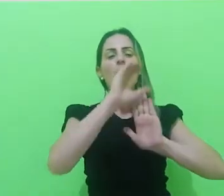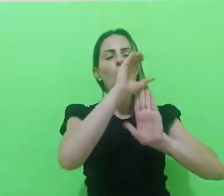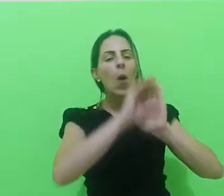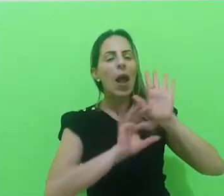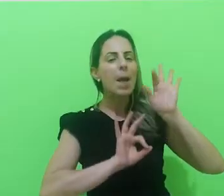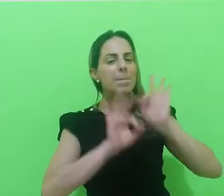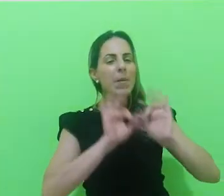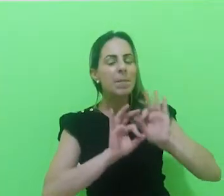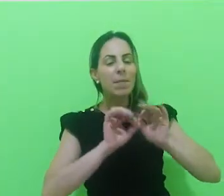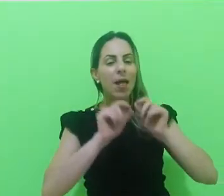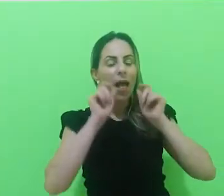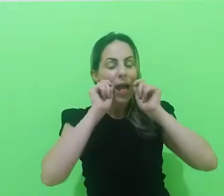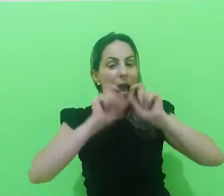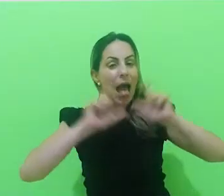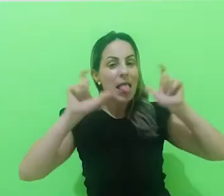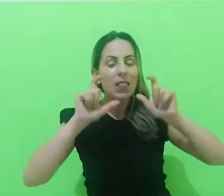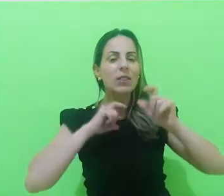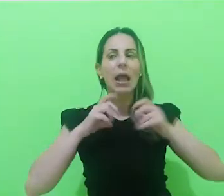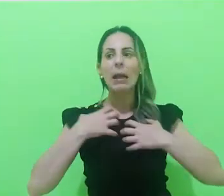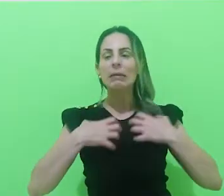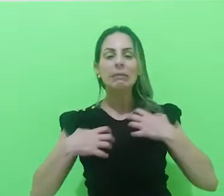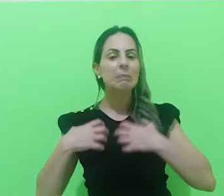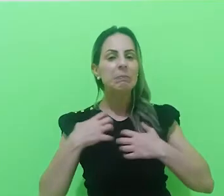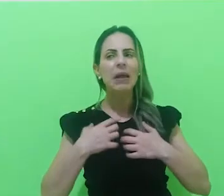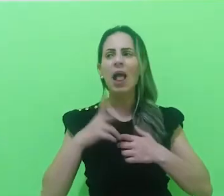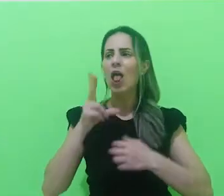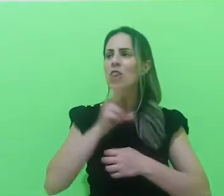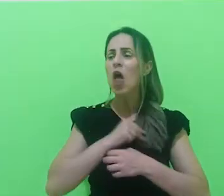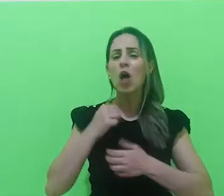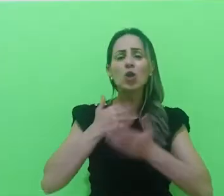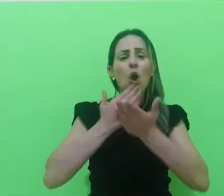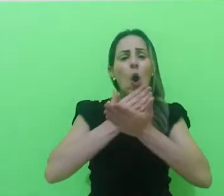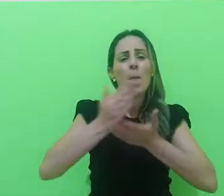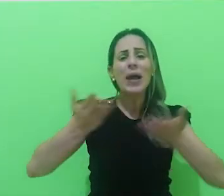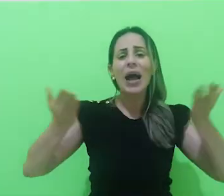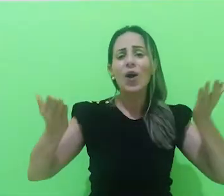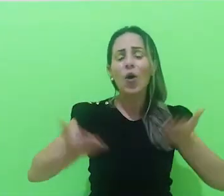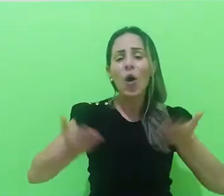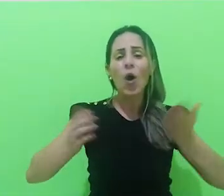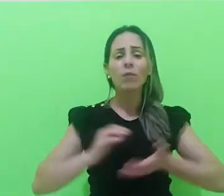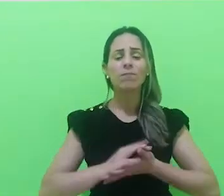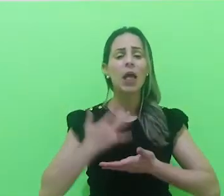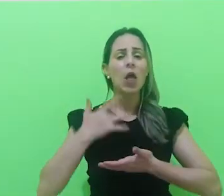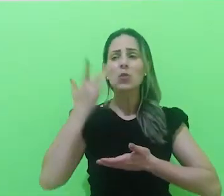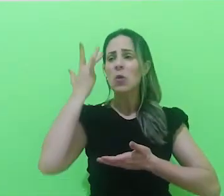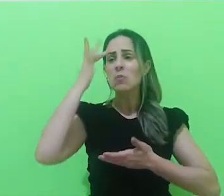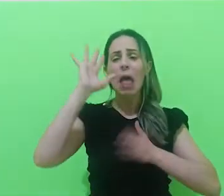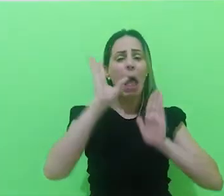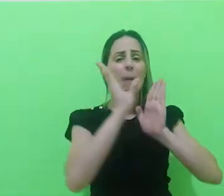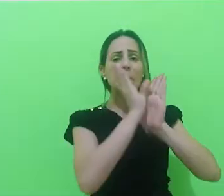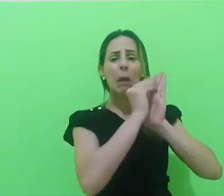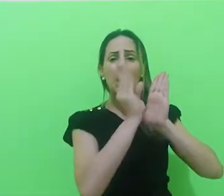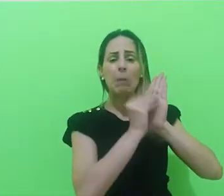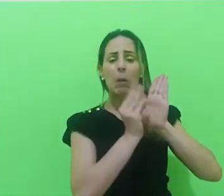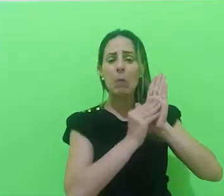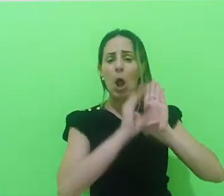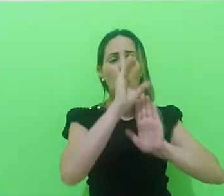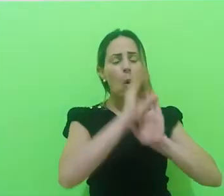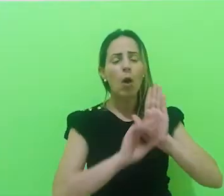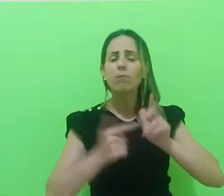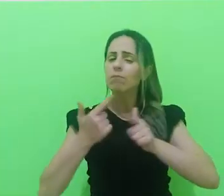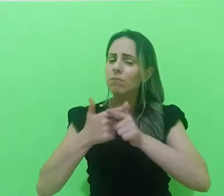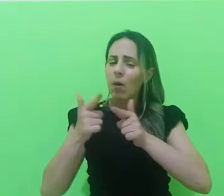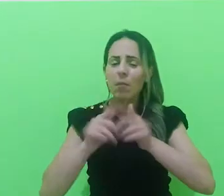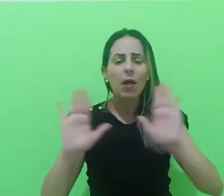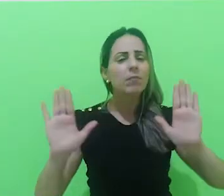Preste bem atenção, não tenha receio. Se de repente você fala, poxa, mas eu estou começando agora e eu não tenho muita coisa para colocar no meu currículo, não tem